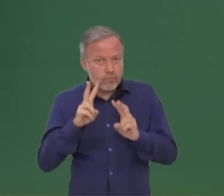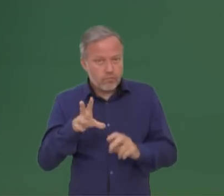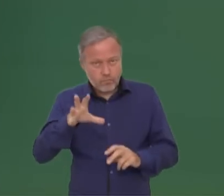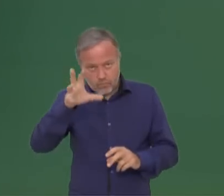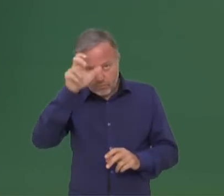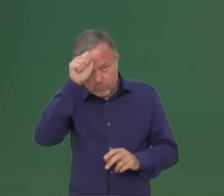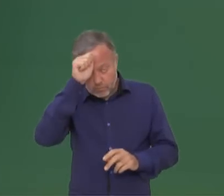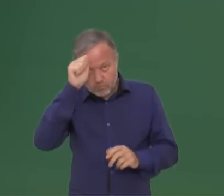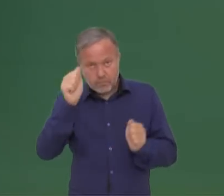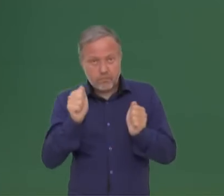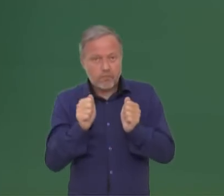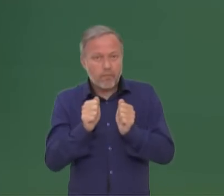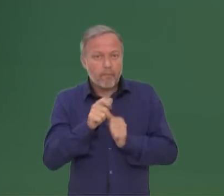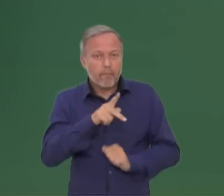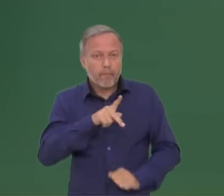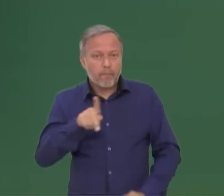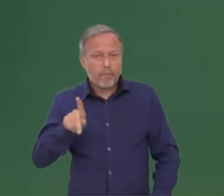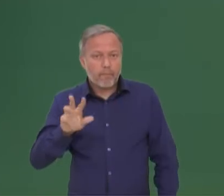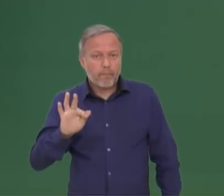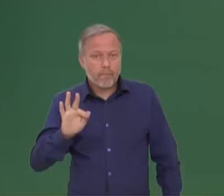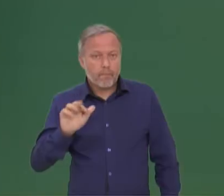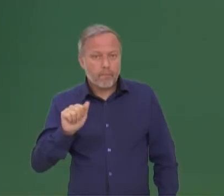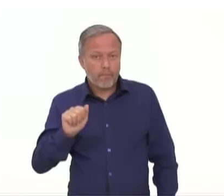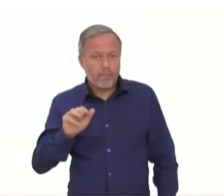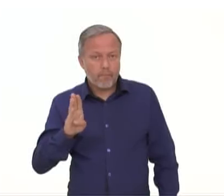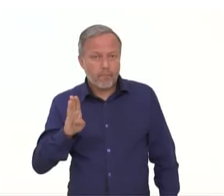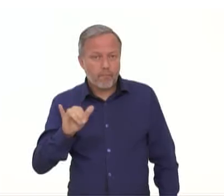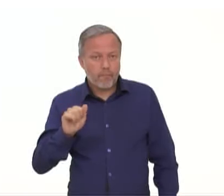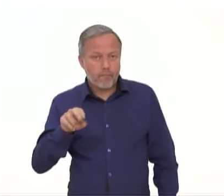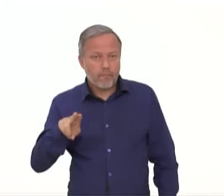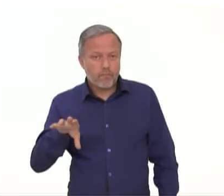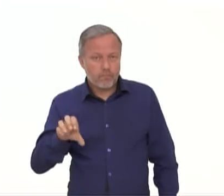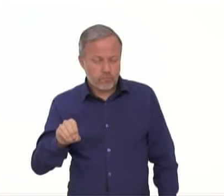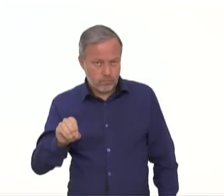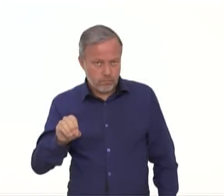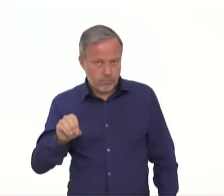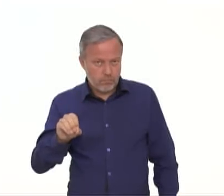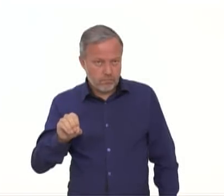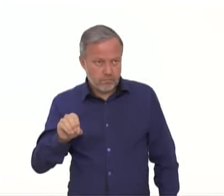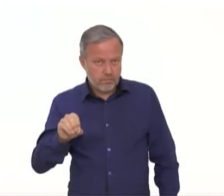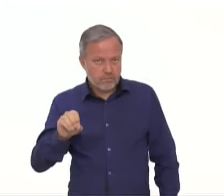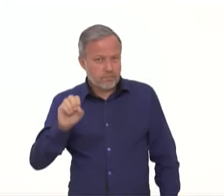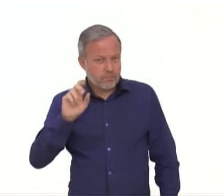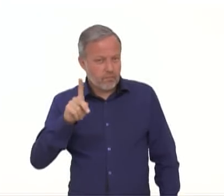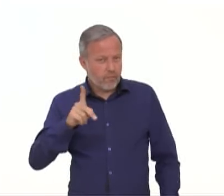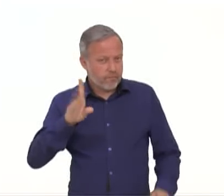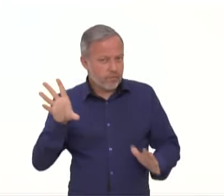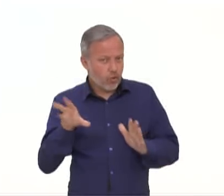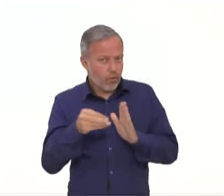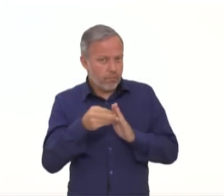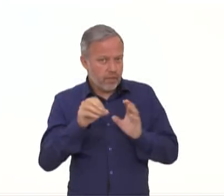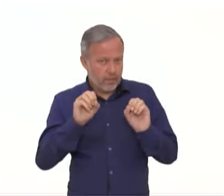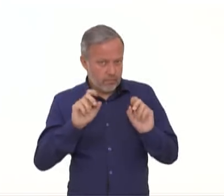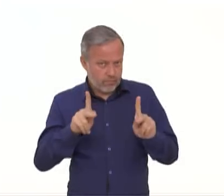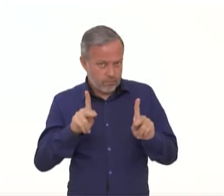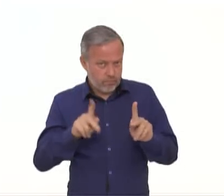aprendeu com o Fabiano. Então eu vou dar um tempinho para vocês copiarem e a gente já volta com o nosso novo assunto de célula.